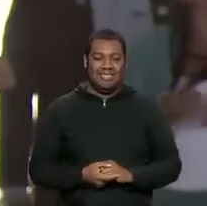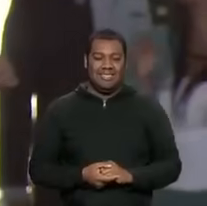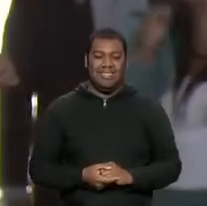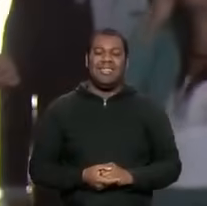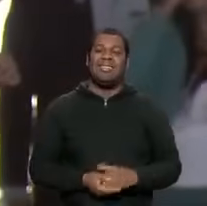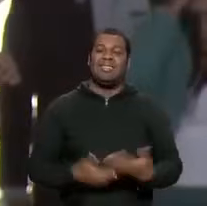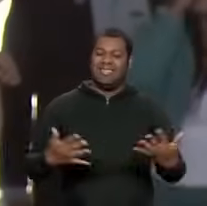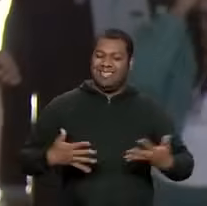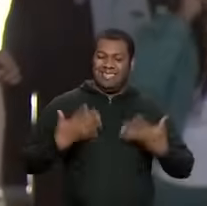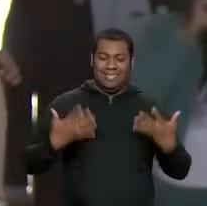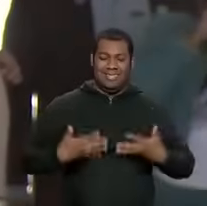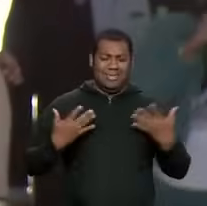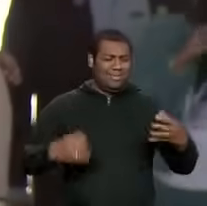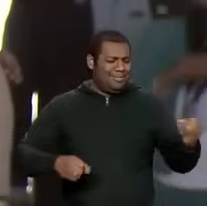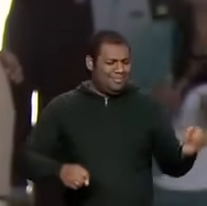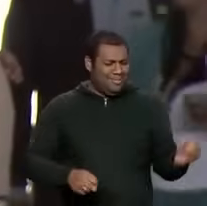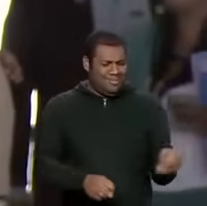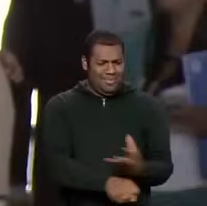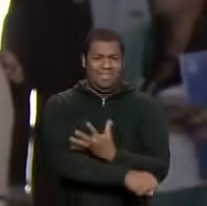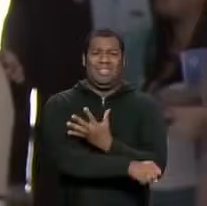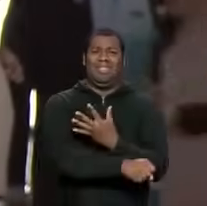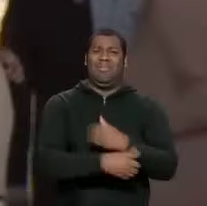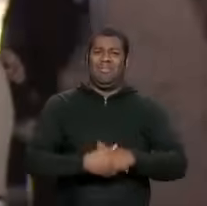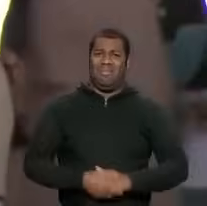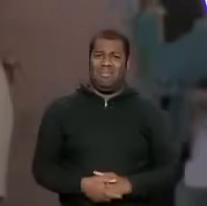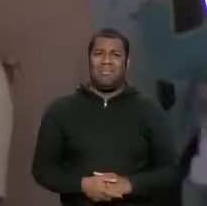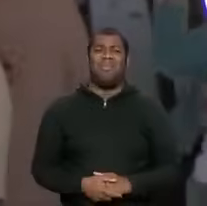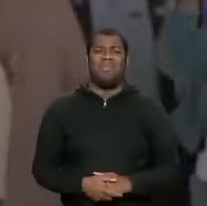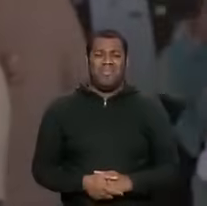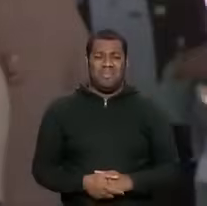que alegria que são grandes